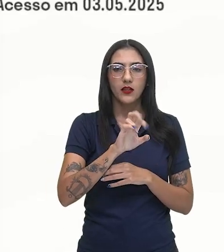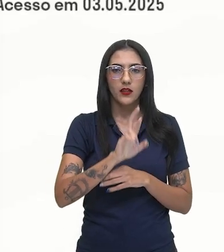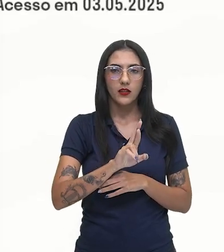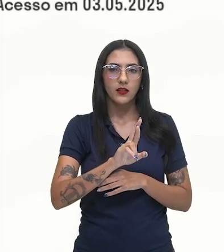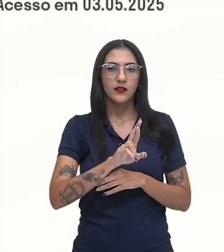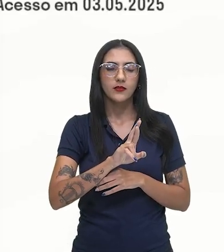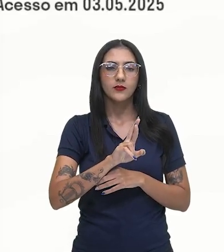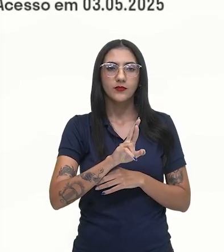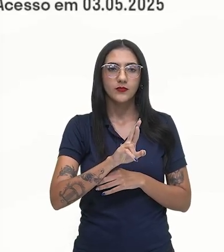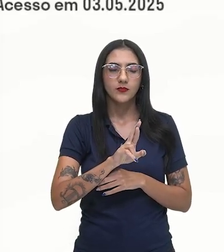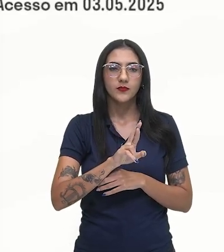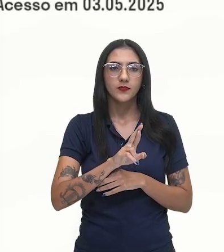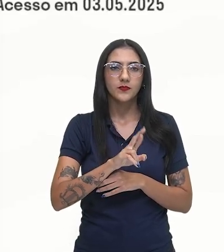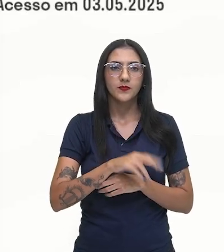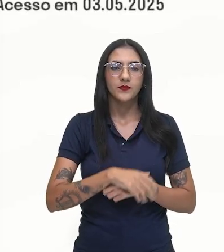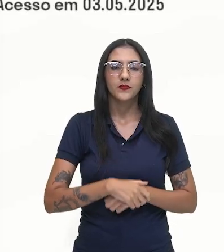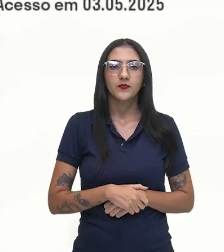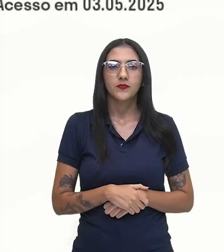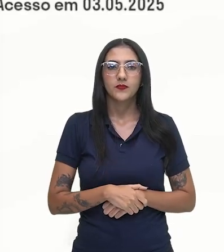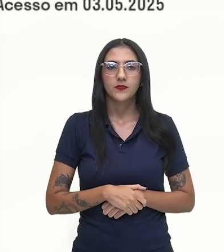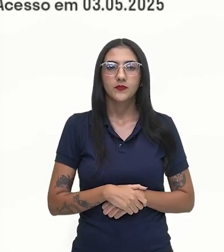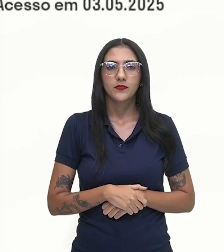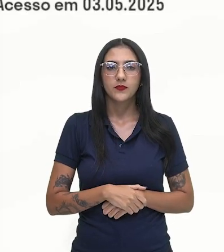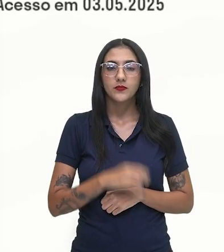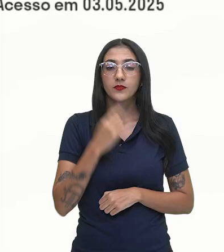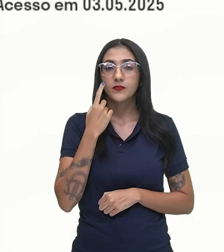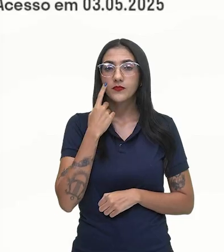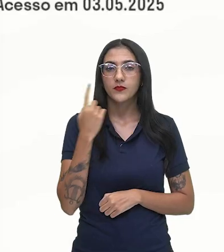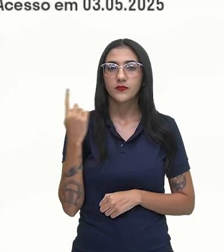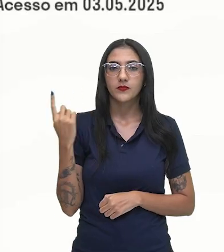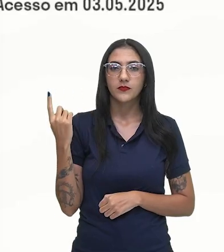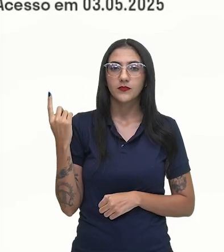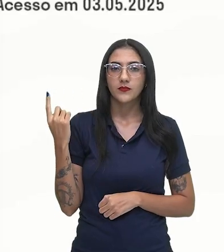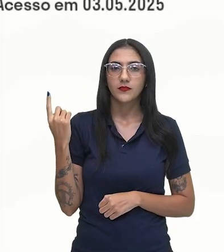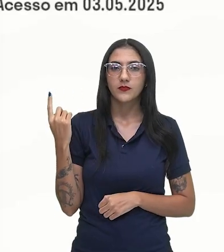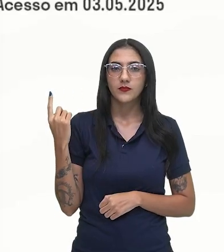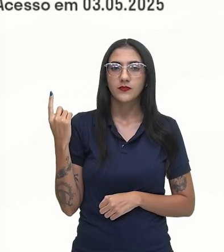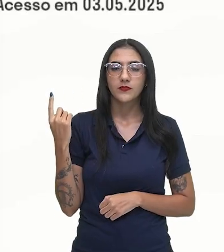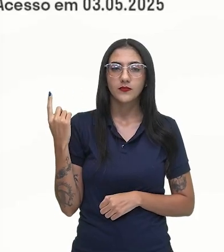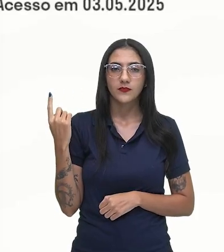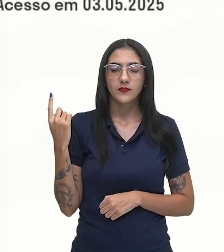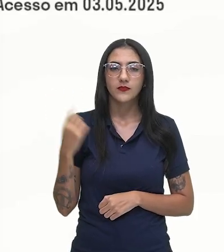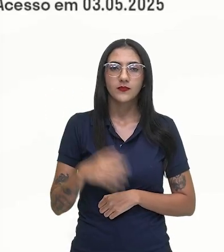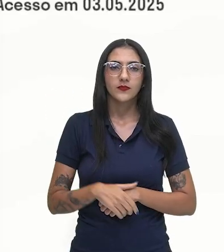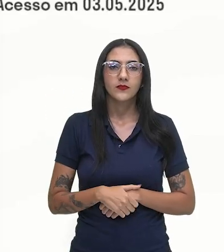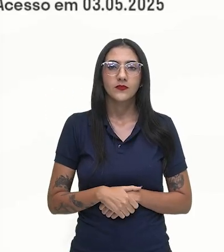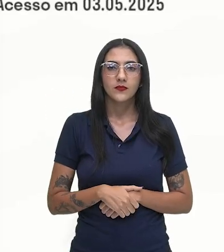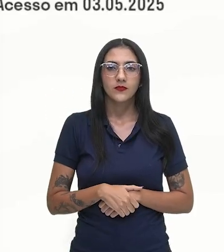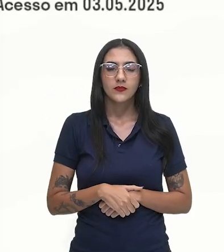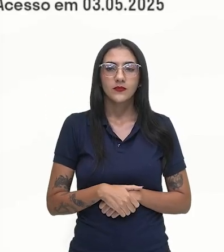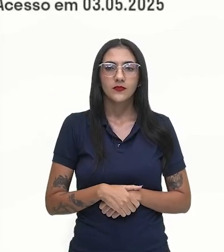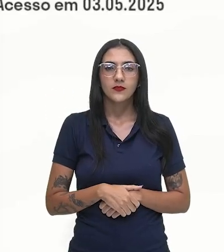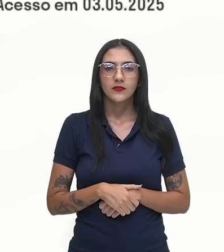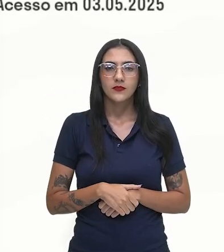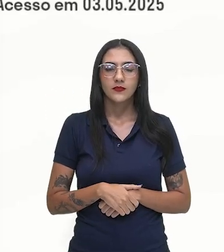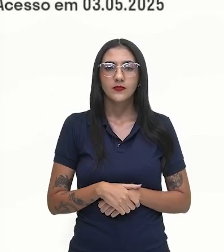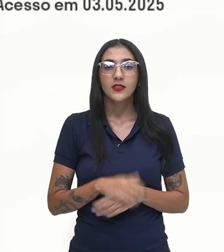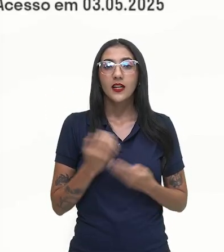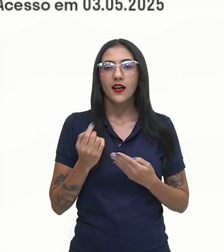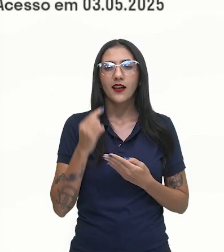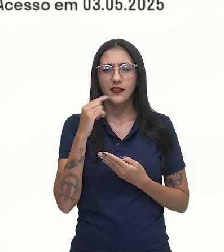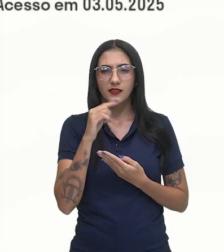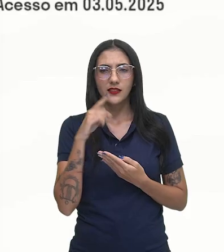IER. Ok? Então eu falaria assim, ó, slyer than. Aí já não seria tão